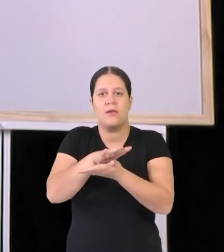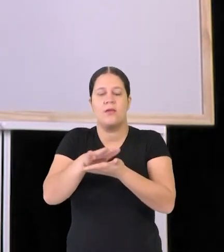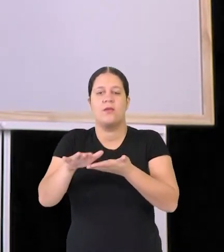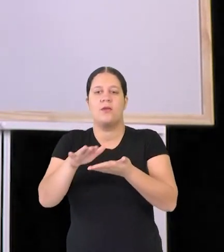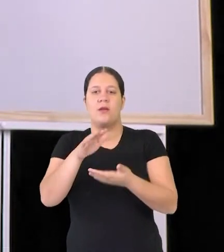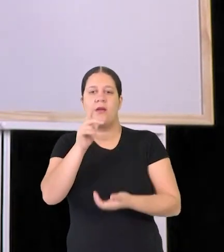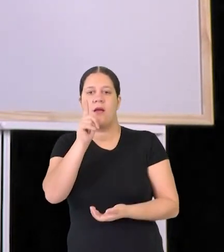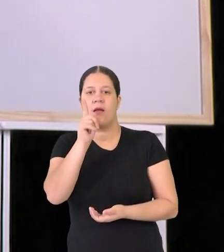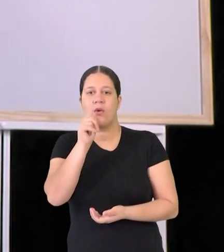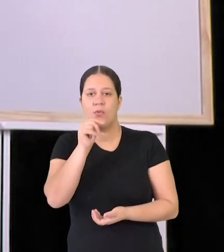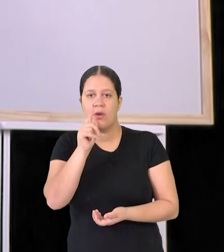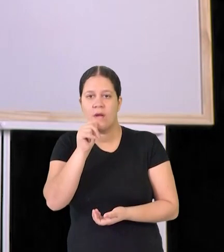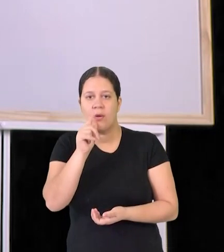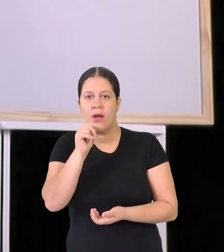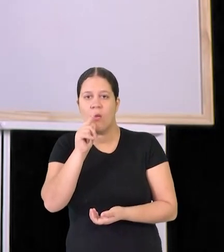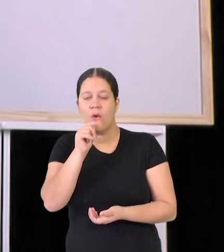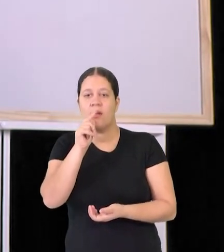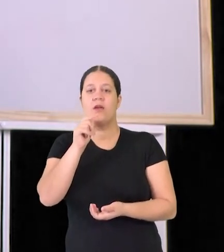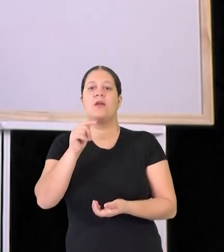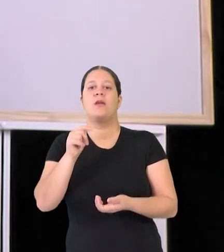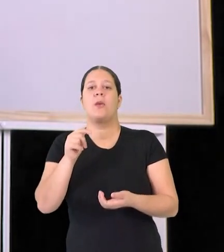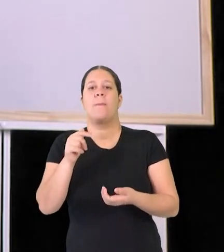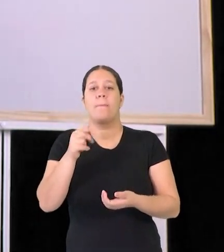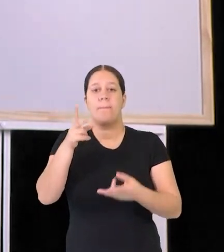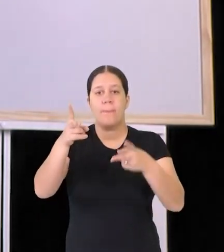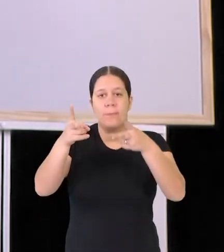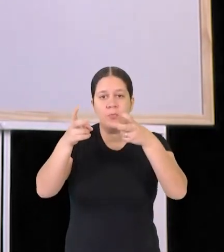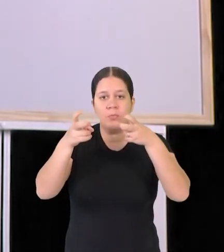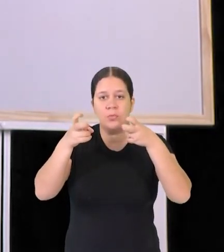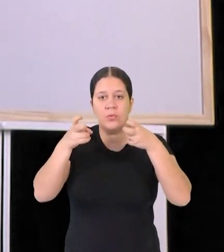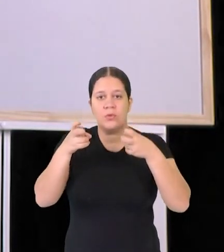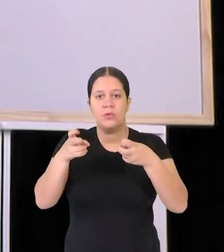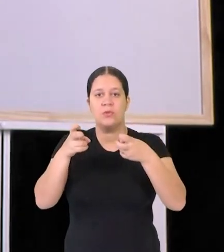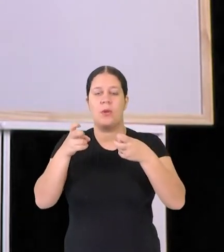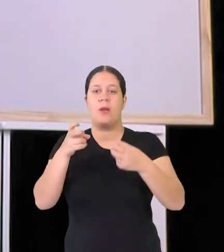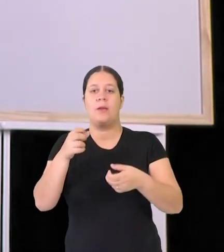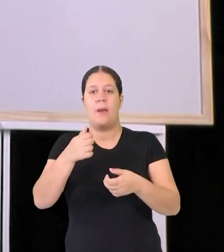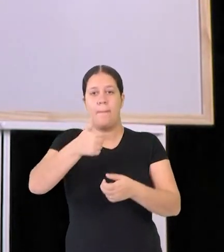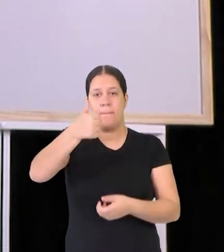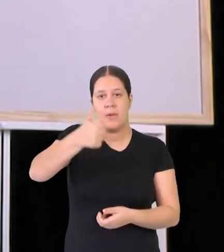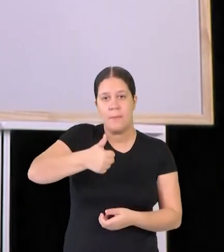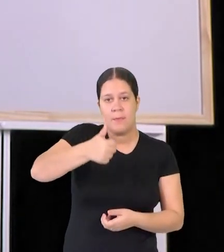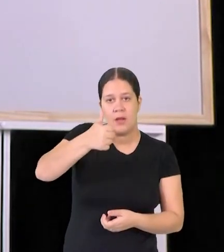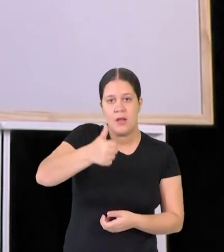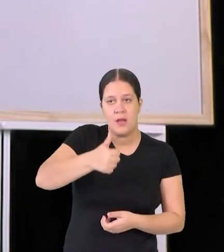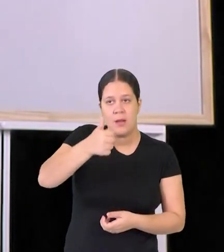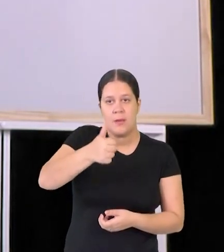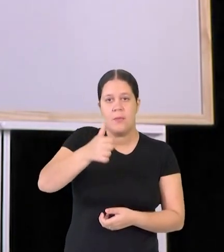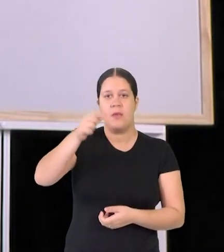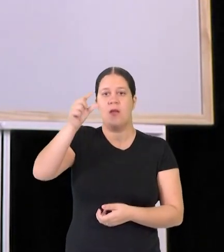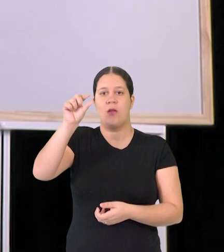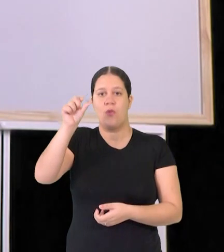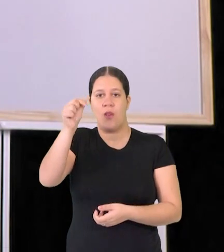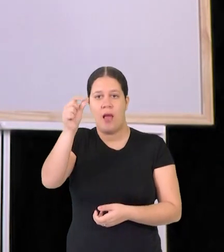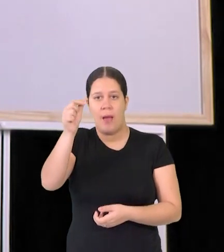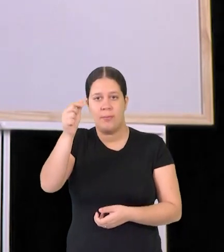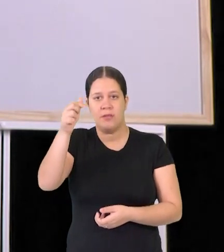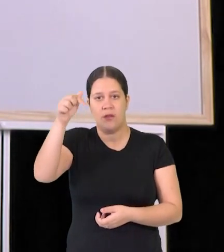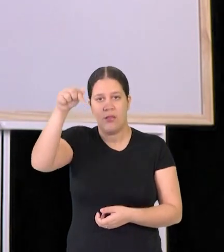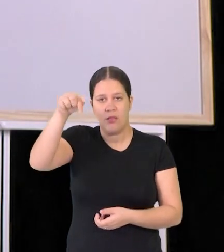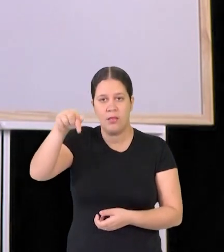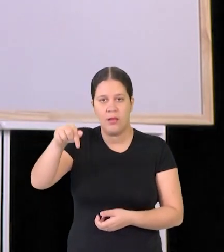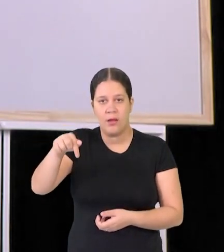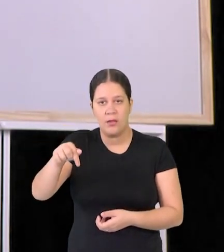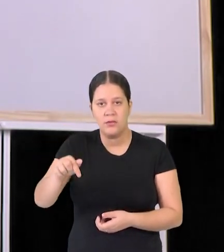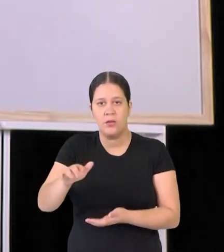O mesmo fluido, né? A mesma água. E aí perceba, a gente no primeiro caso coloca ele em pé, ele desce um pouco e depois